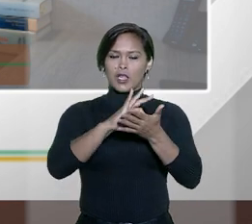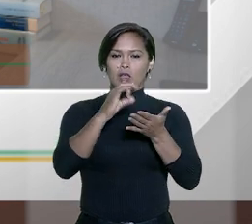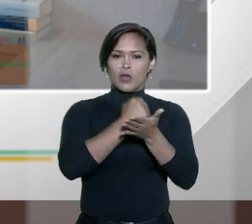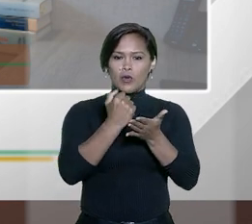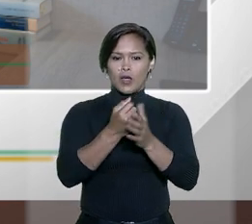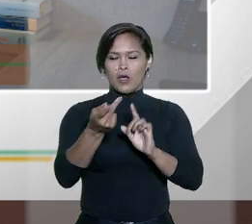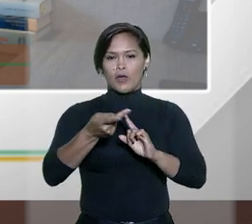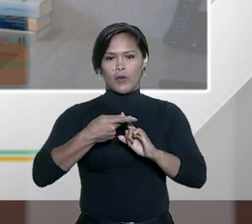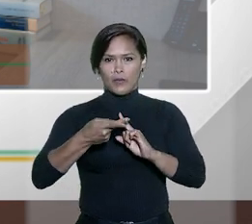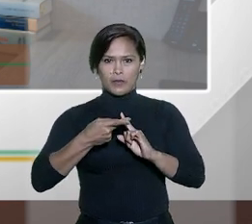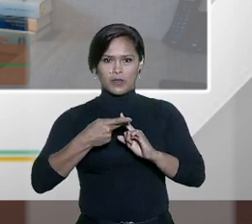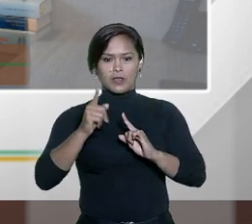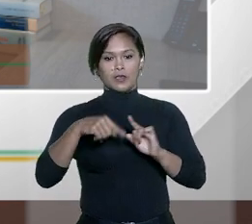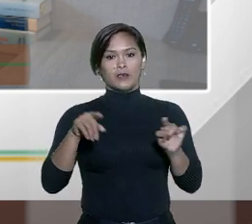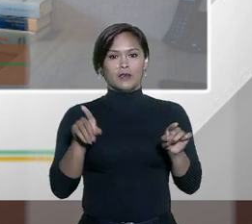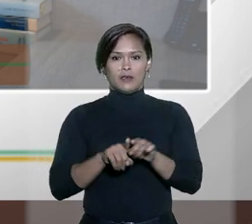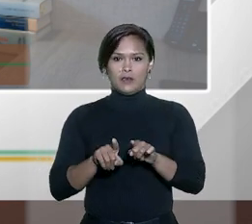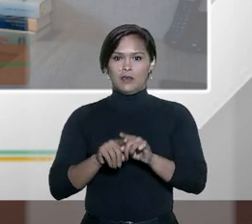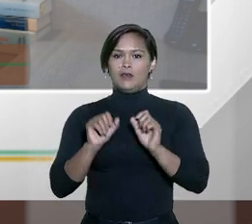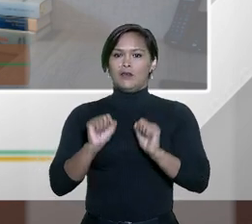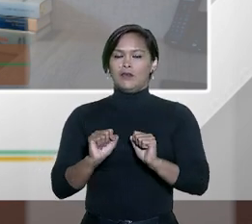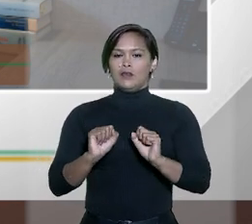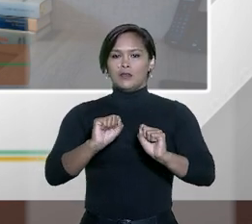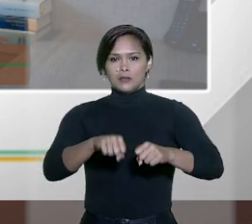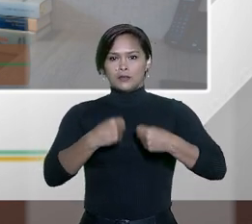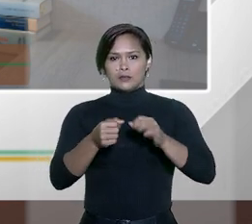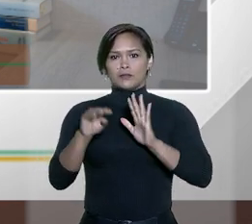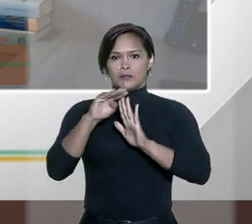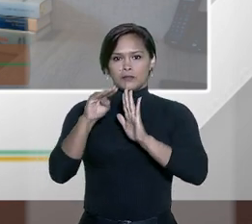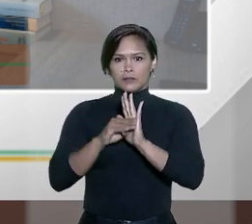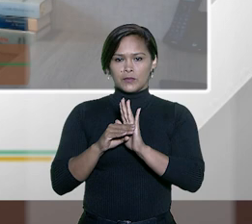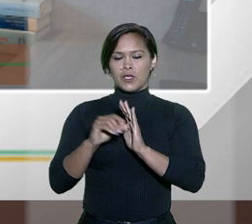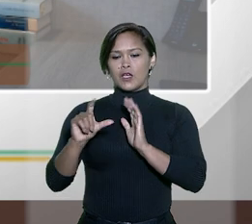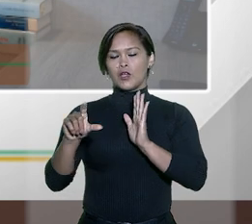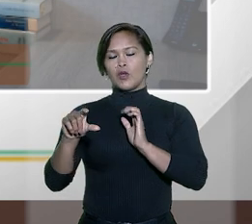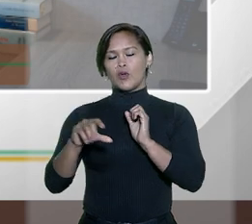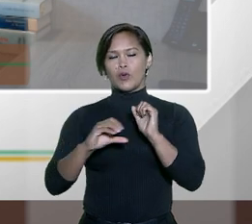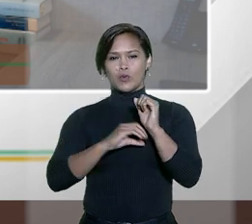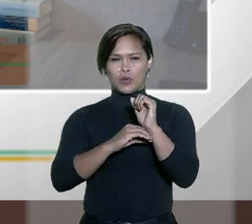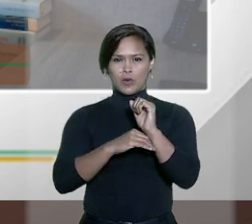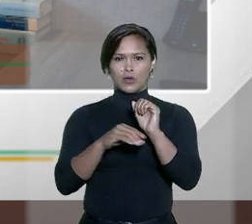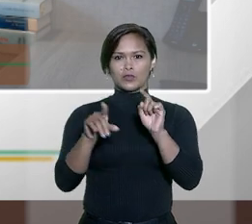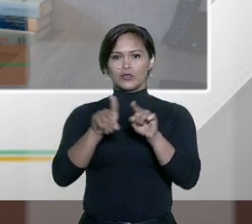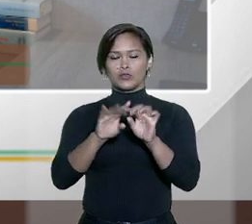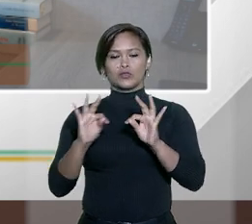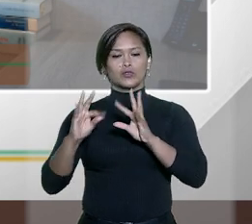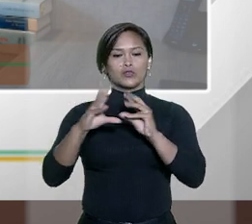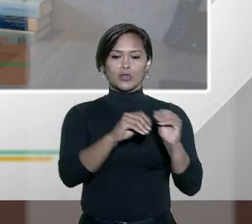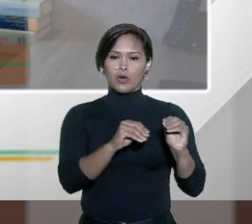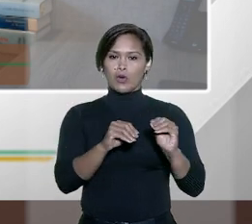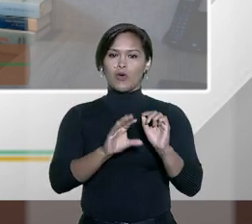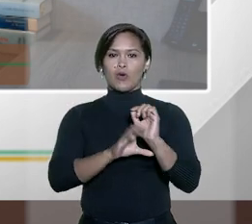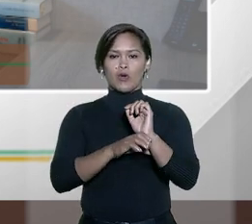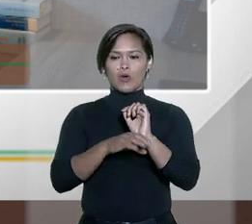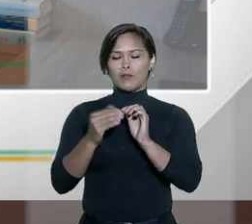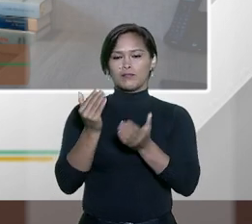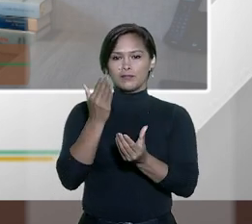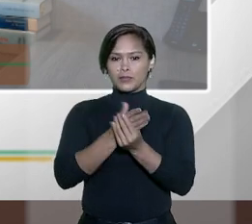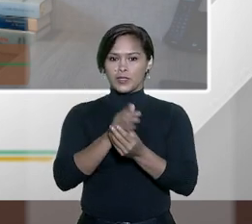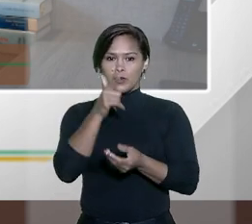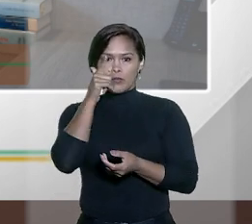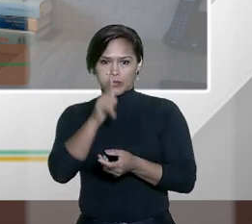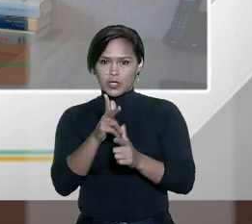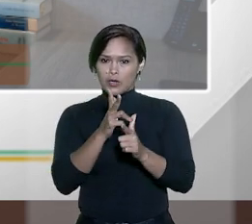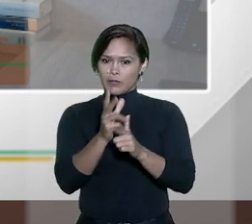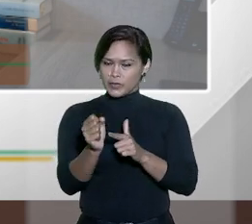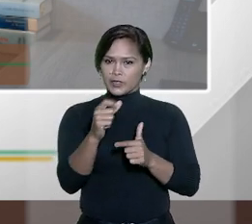seu cliente, né? E também, por força de determinação lá do Código de Processo Civil, todo processo que ele